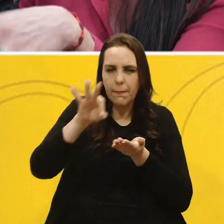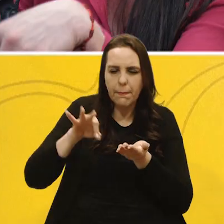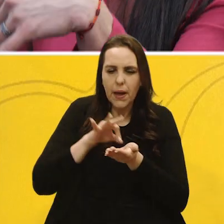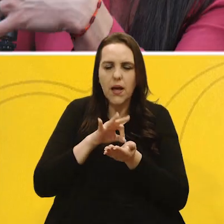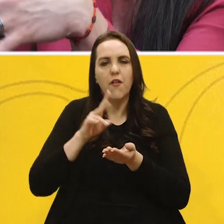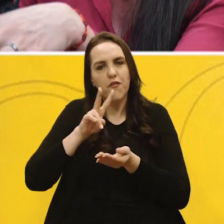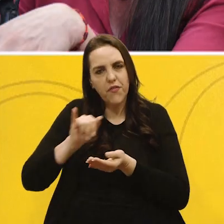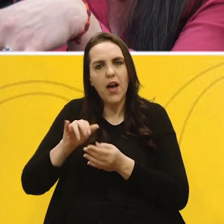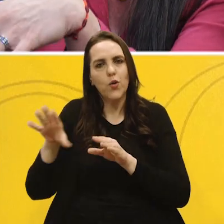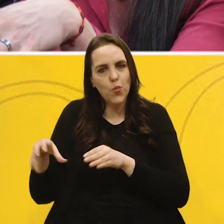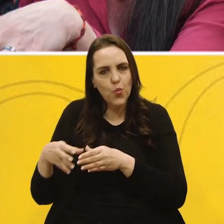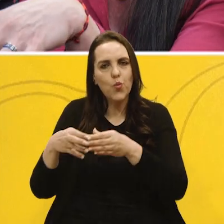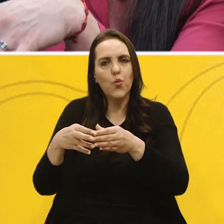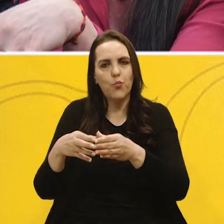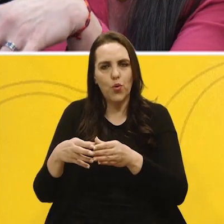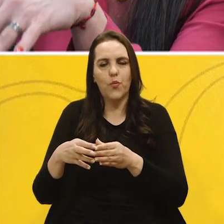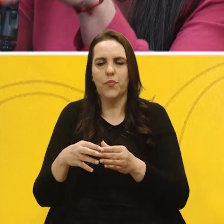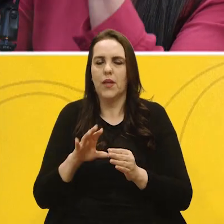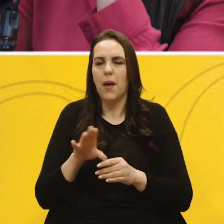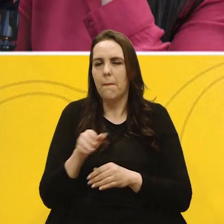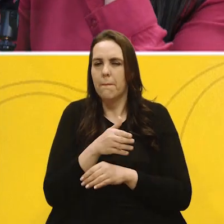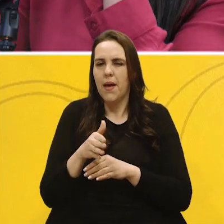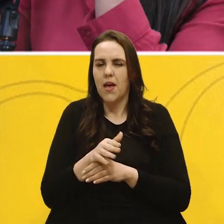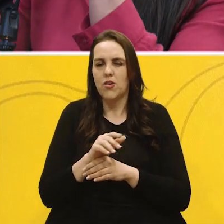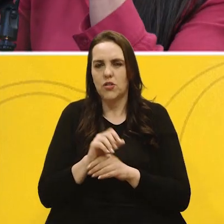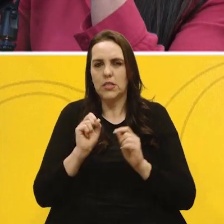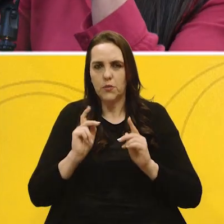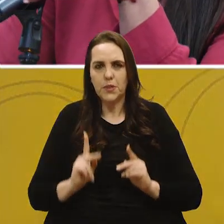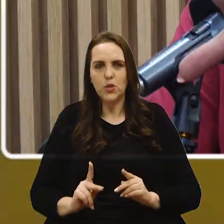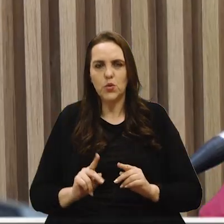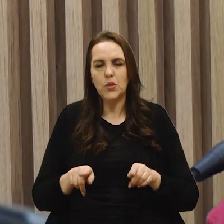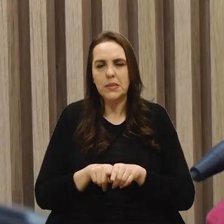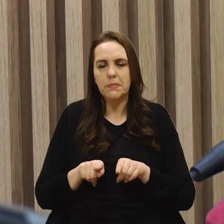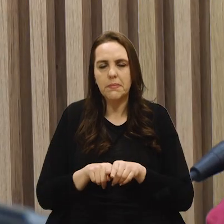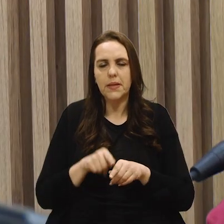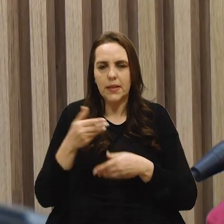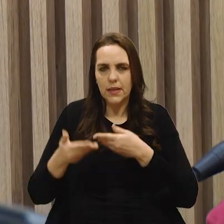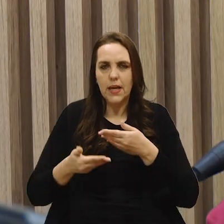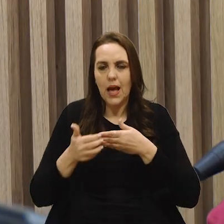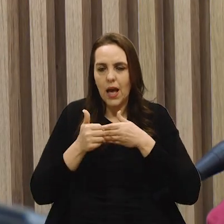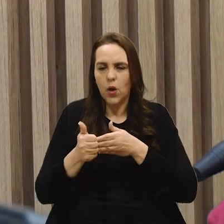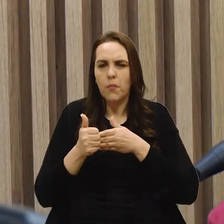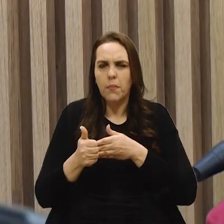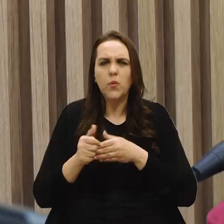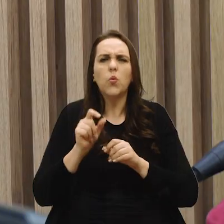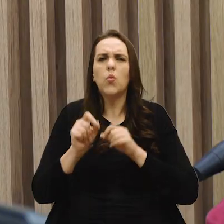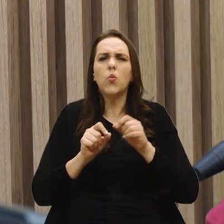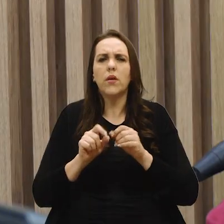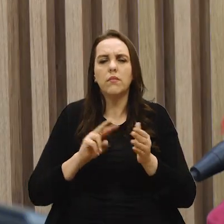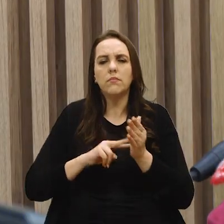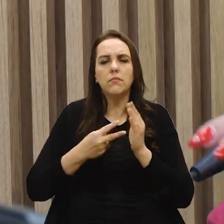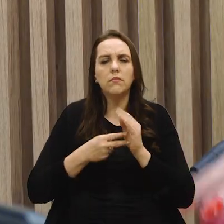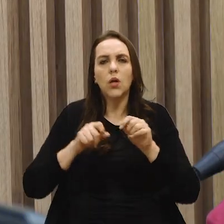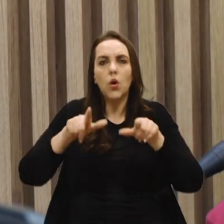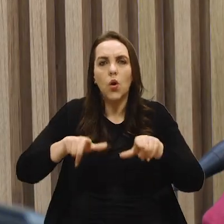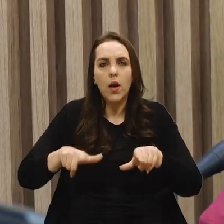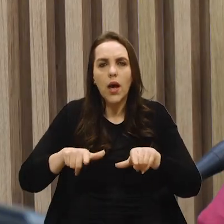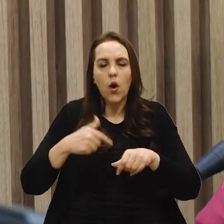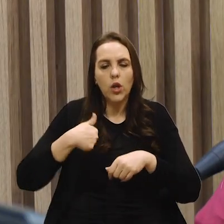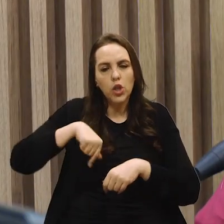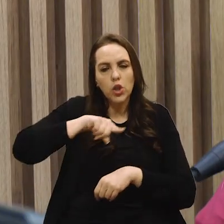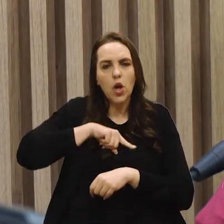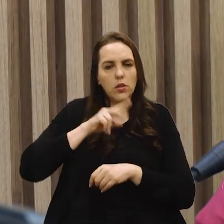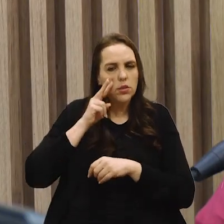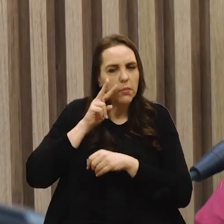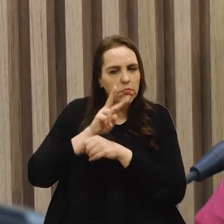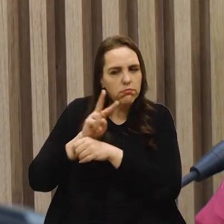pessoas que a gente faz esse acompanhamento. E aí, O que são esses locais monitorados? Os locais